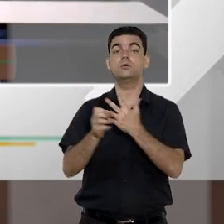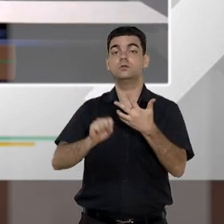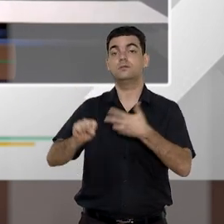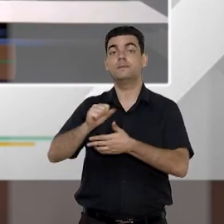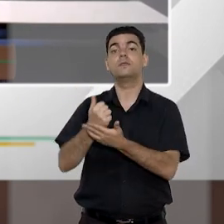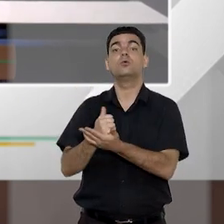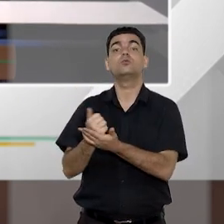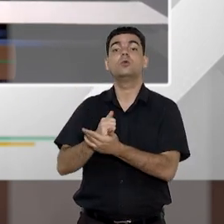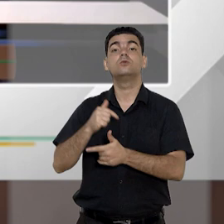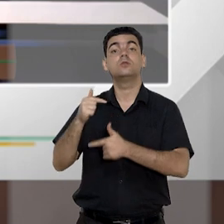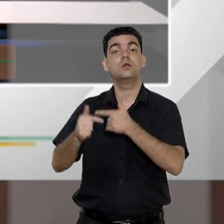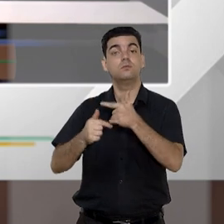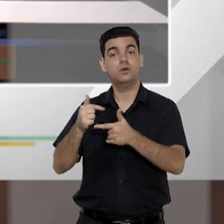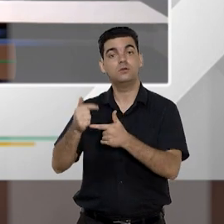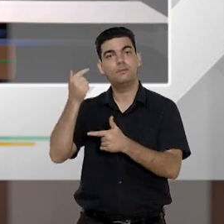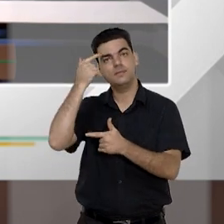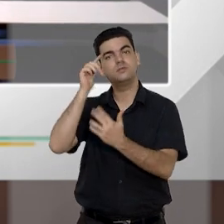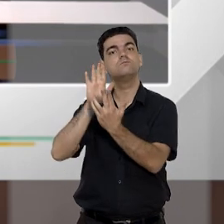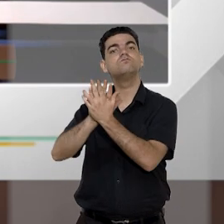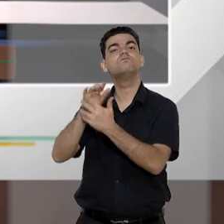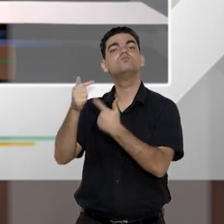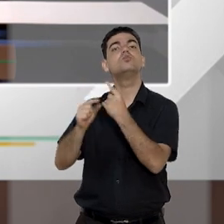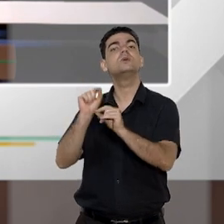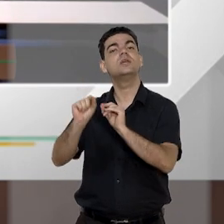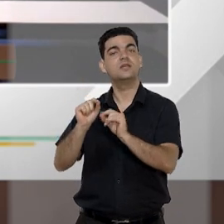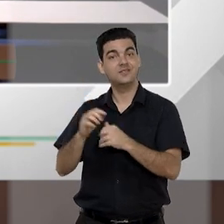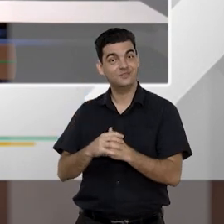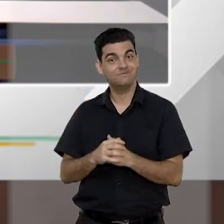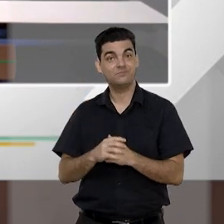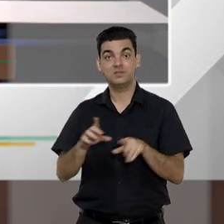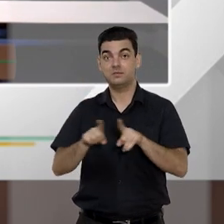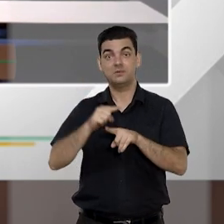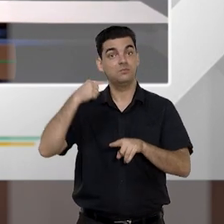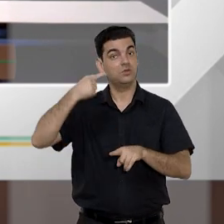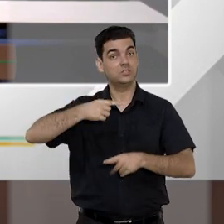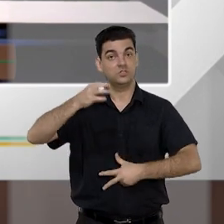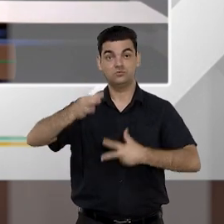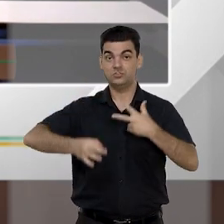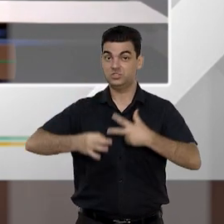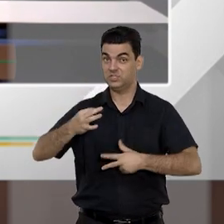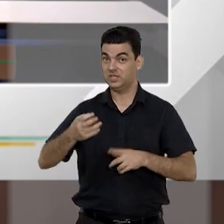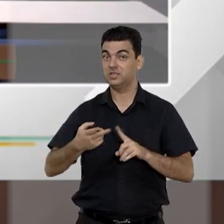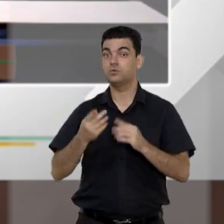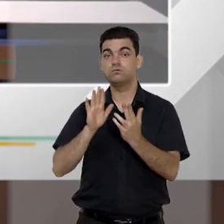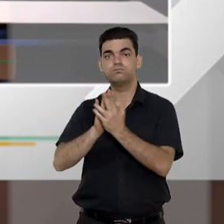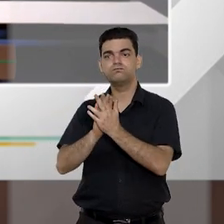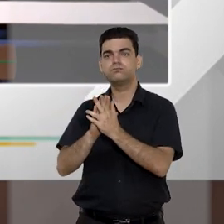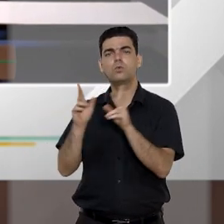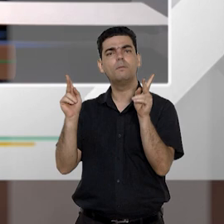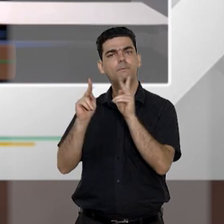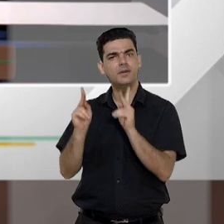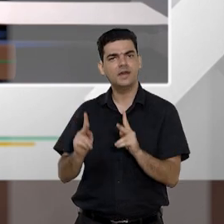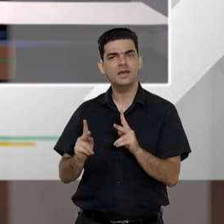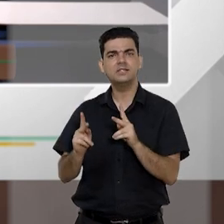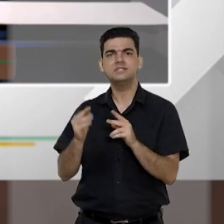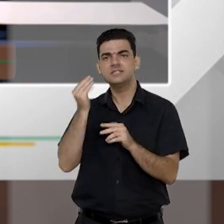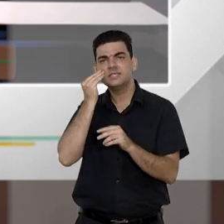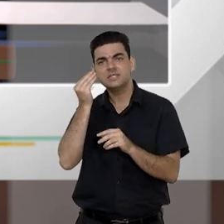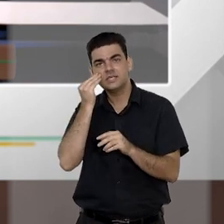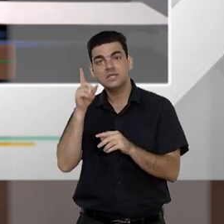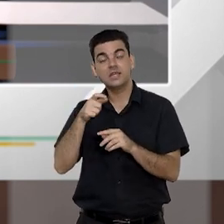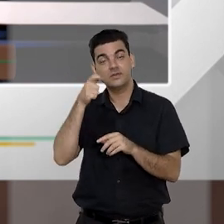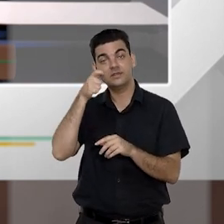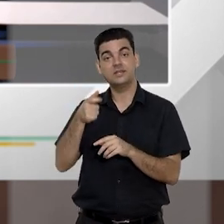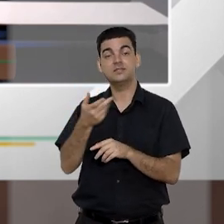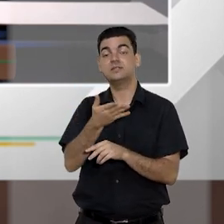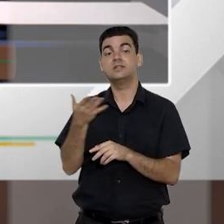várias resoluções que regulamentam a atividade de conciliador, que trata da política judiciária, da solução consensual